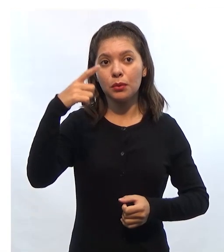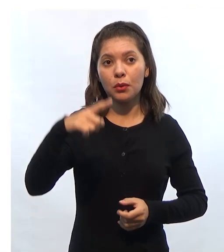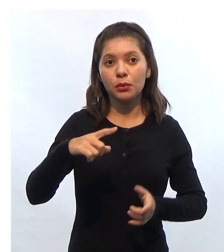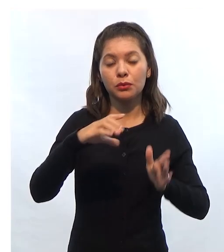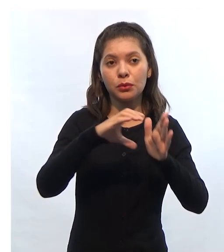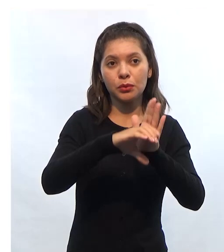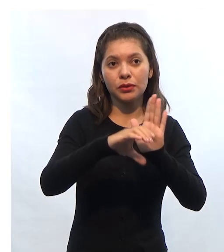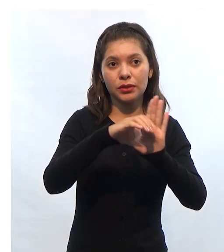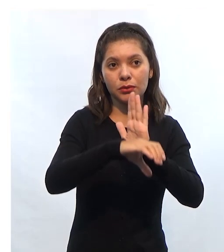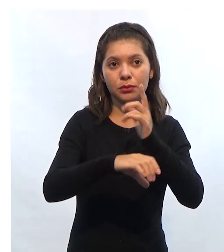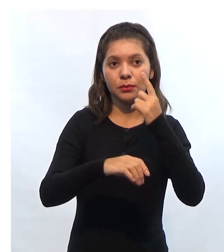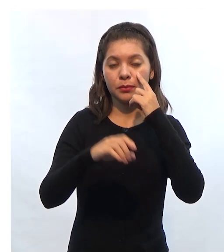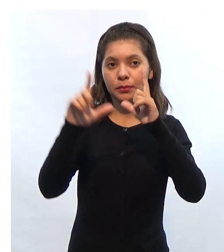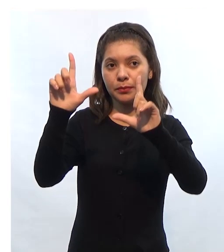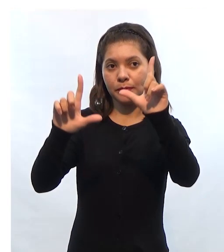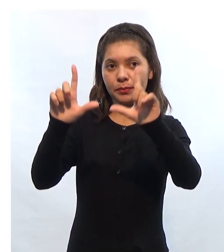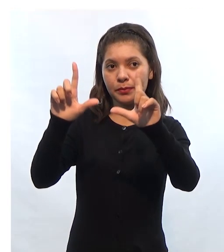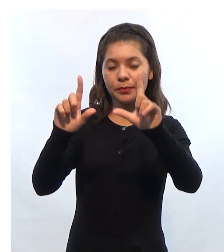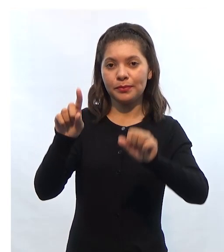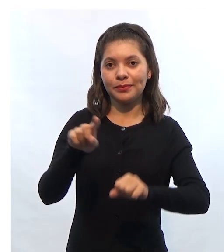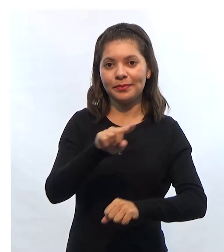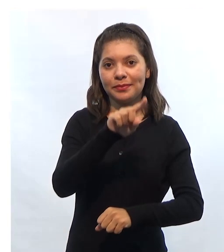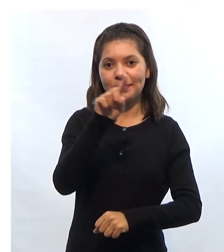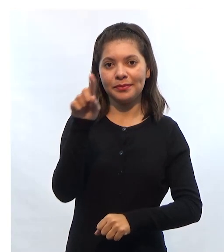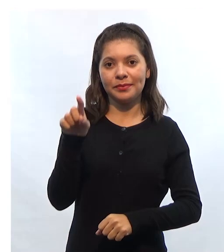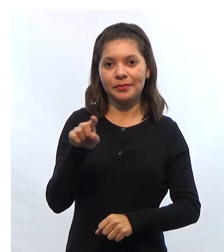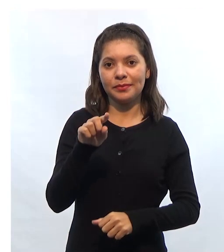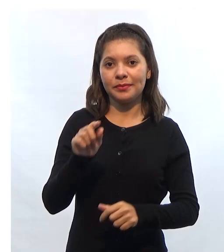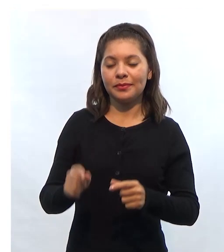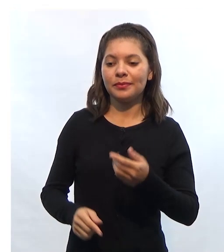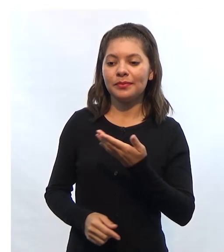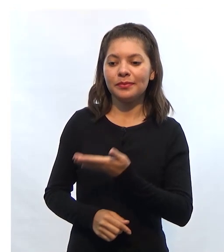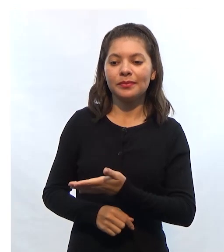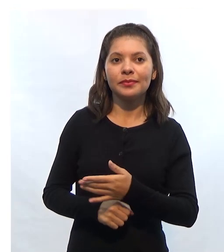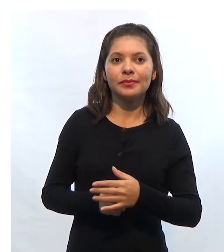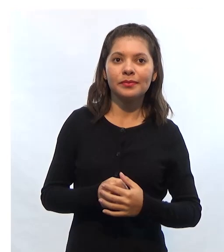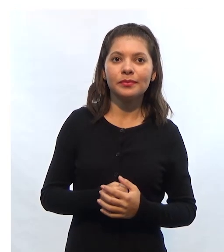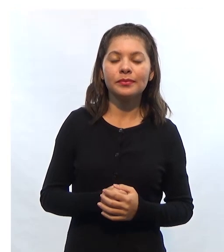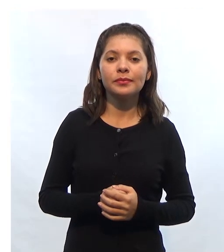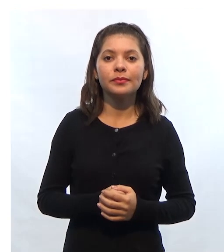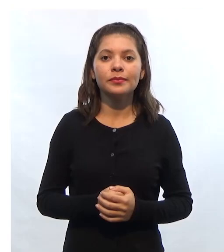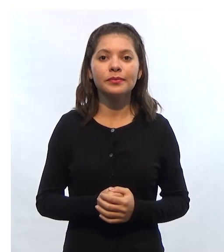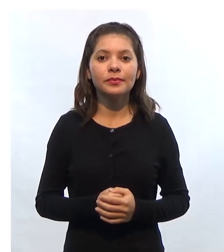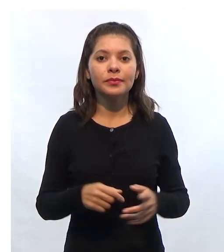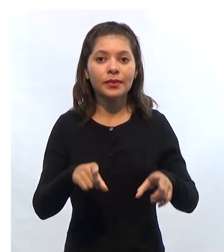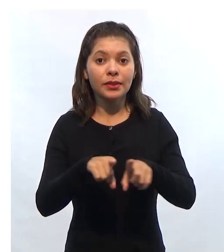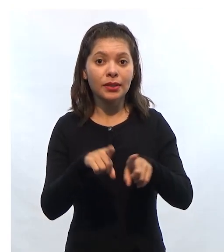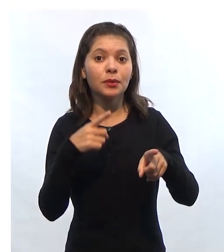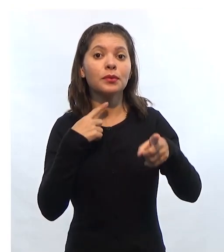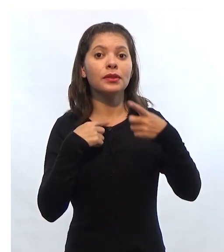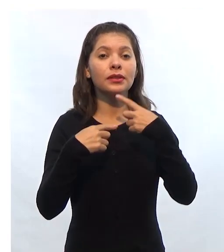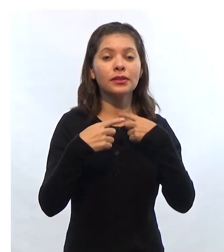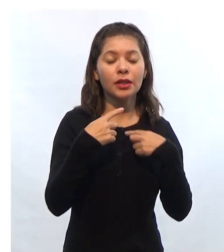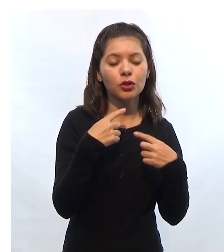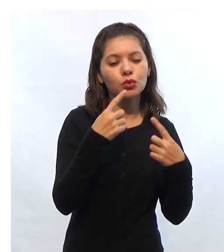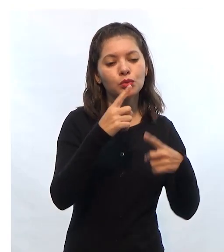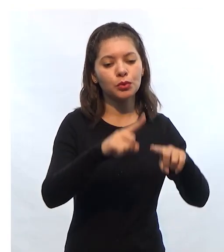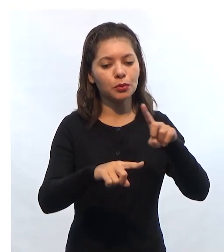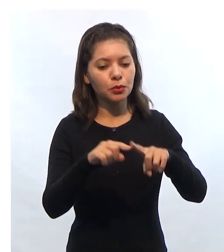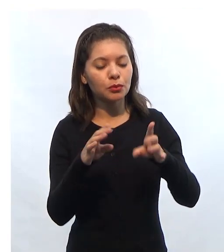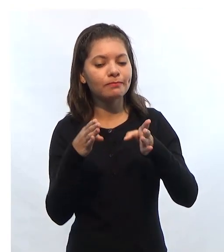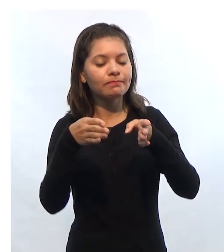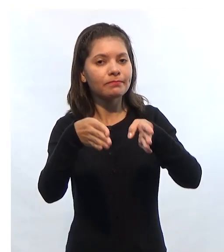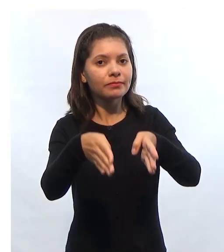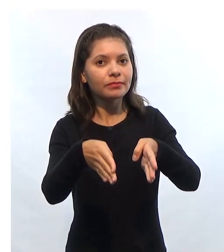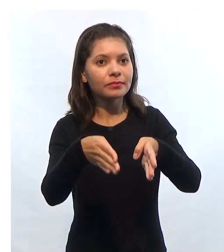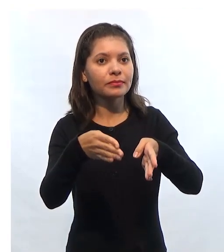a gente tem o conceito de demanda, que vai associar esses outros dois anteriores. Eu tenho um desejo por um